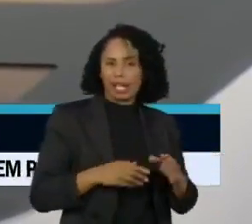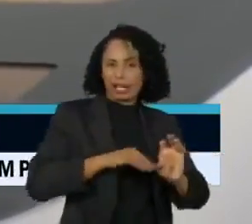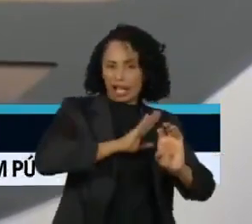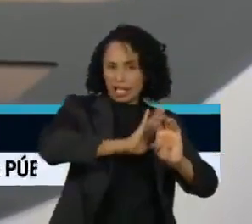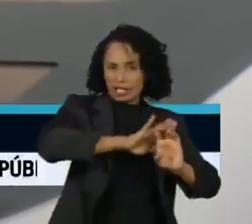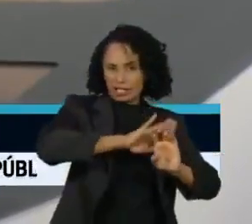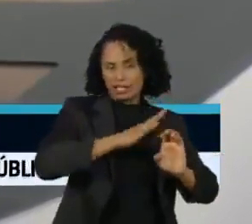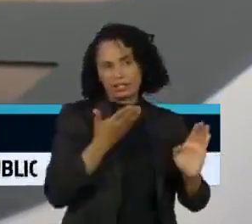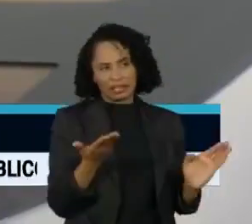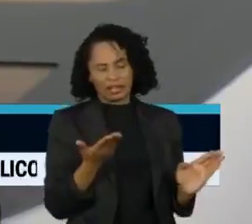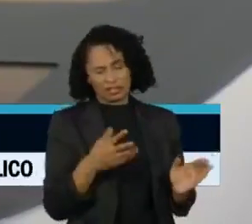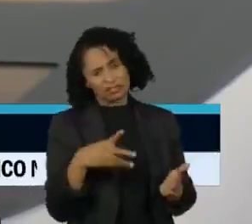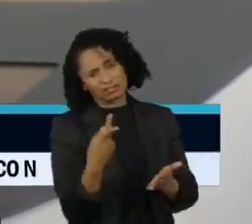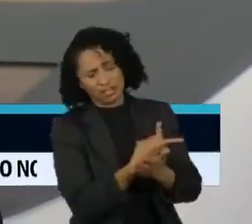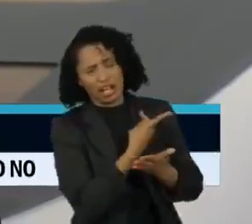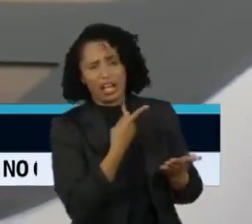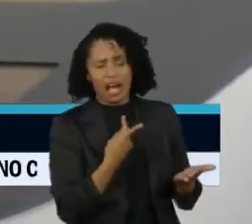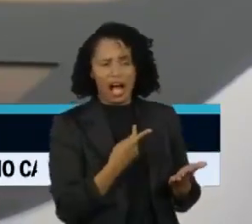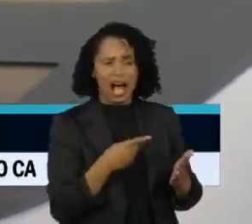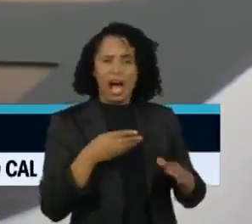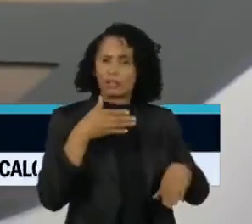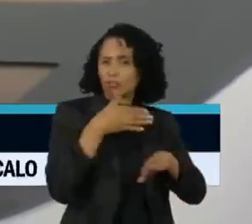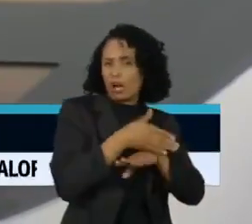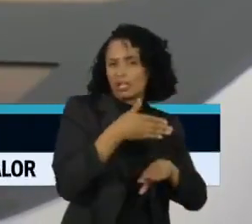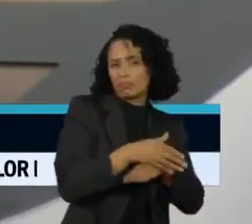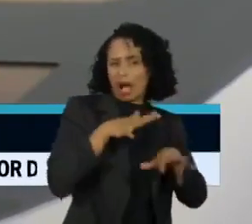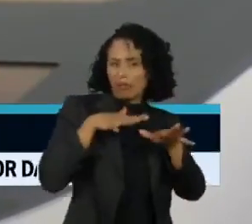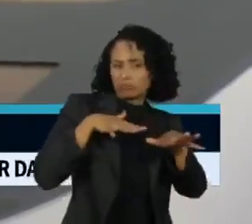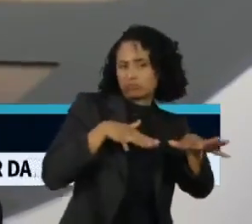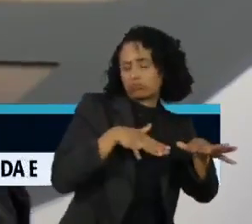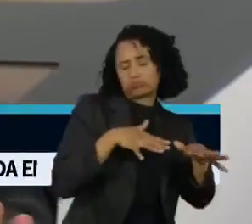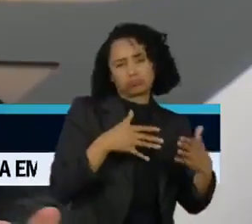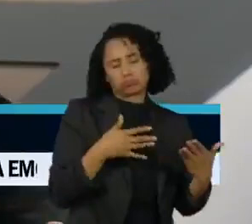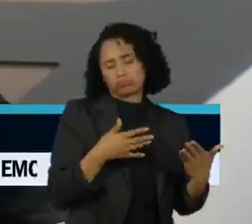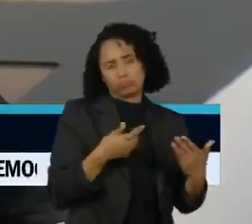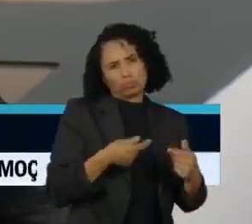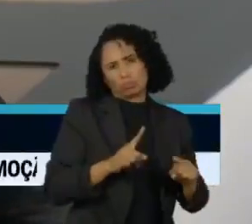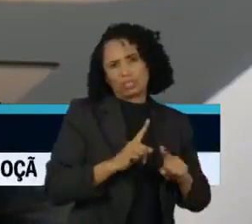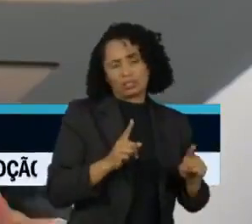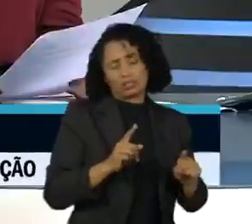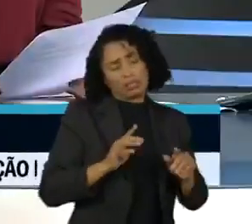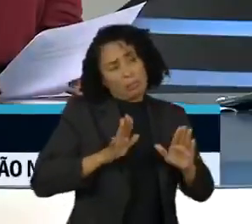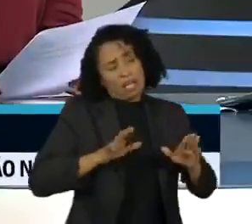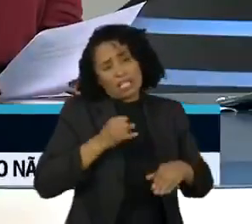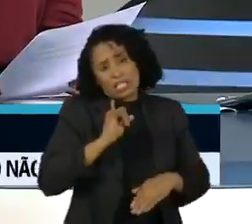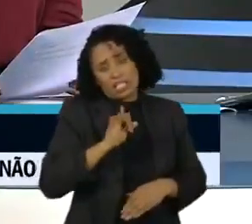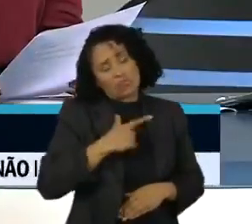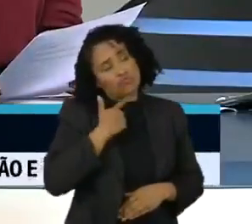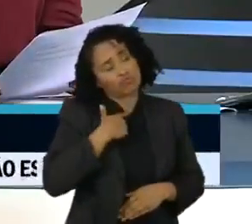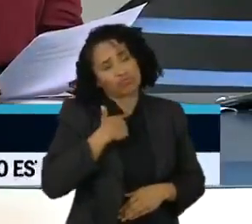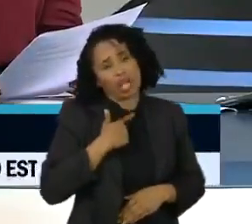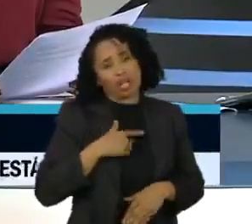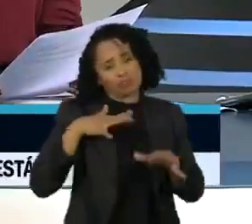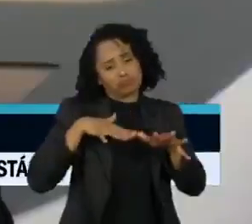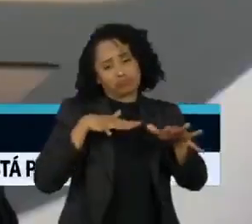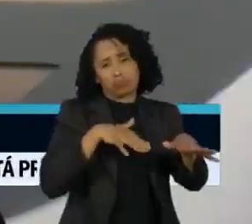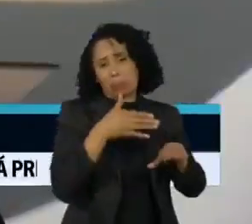entendo a estratégia. No caso do PT, a Hoffmann disse que quem quiser ir, pode ir. Não é uma adesão